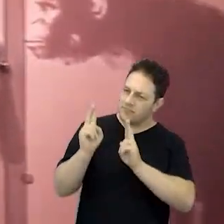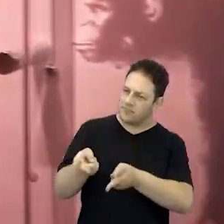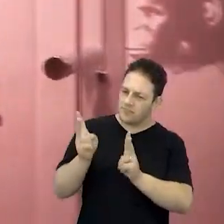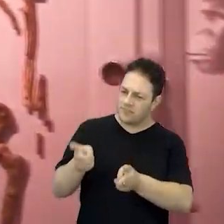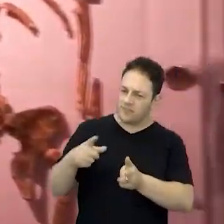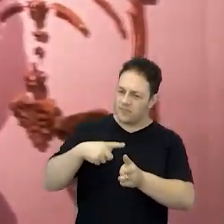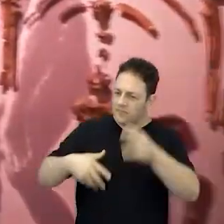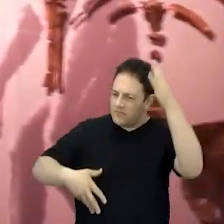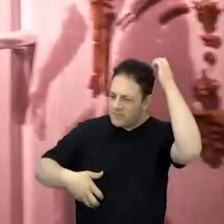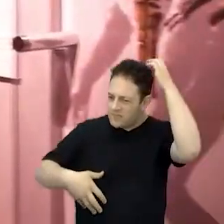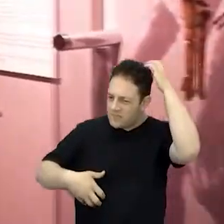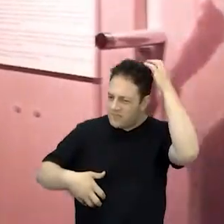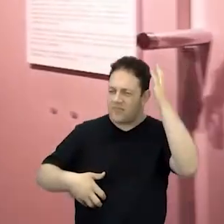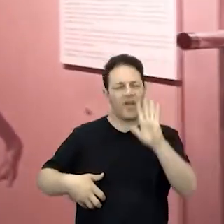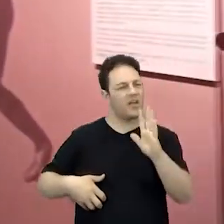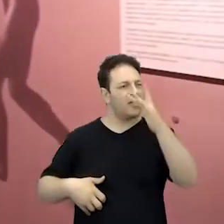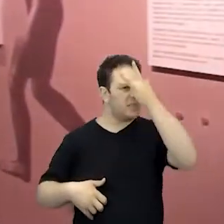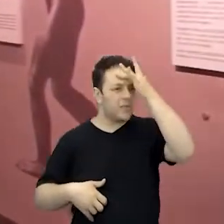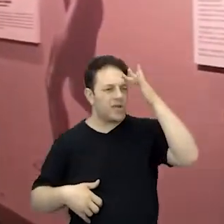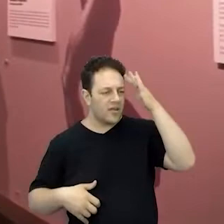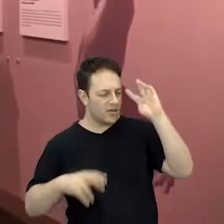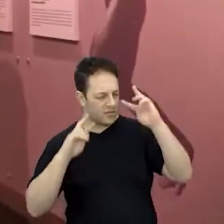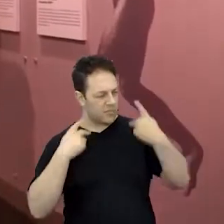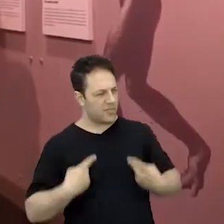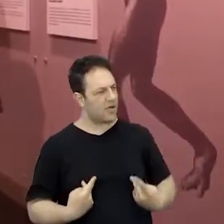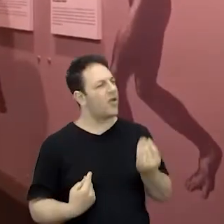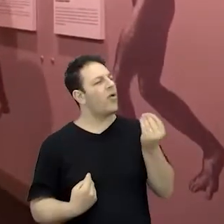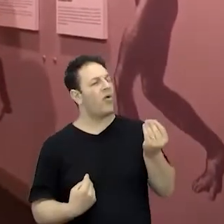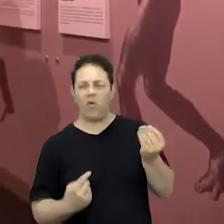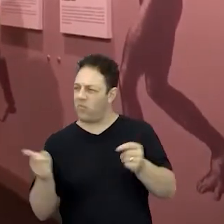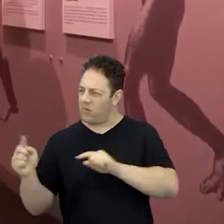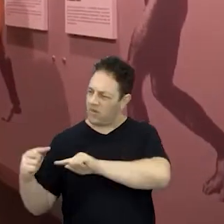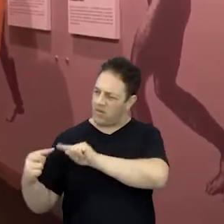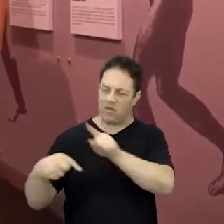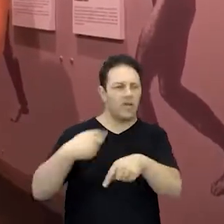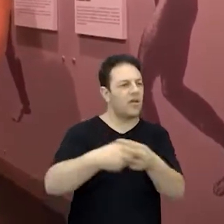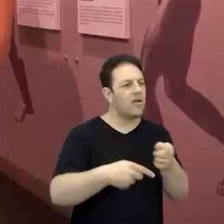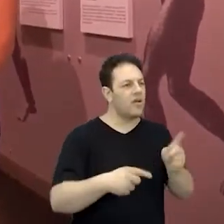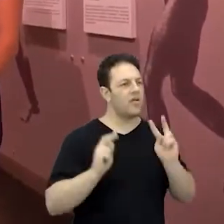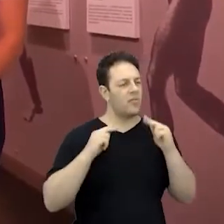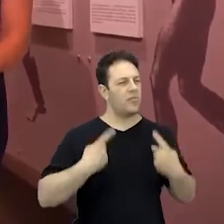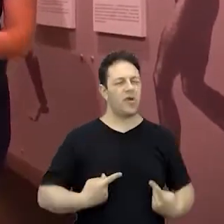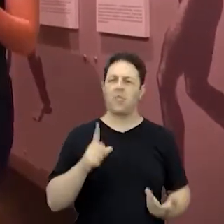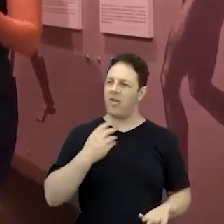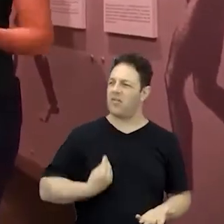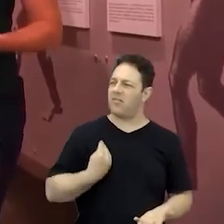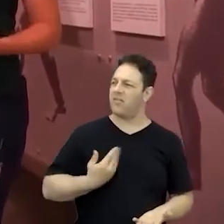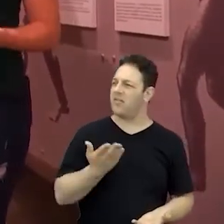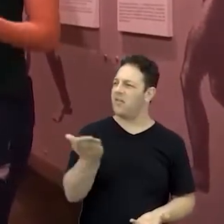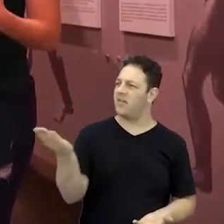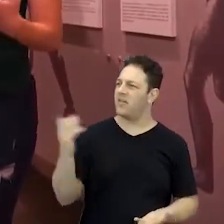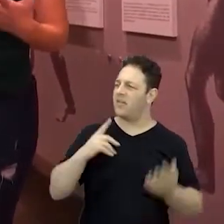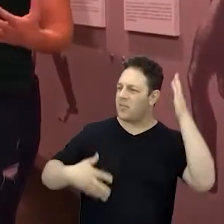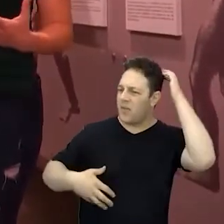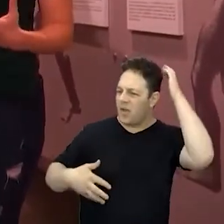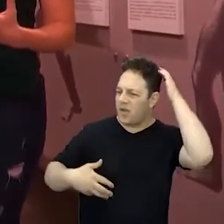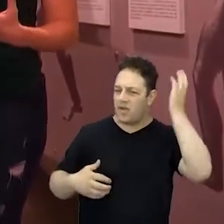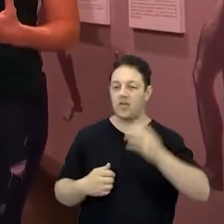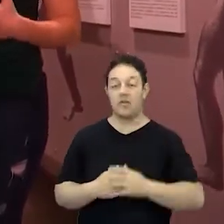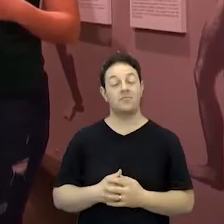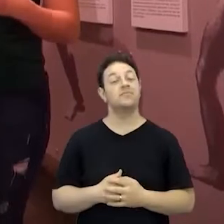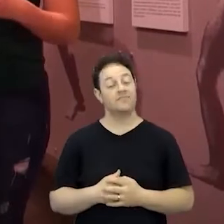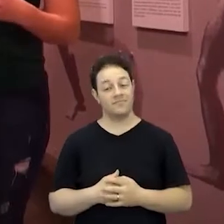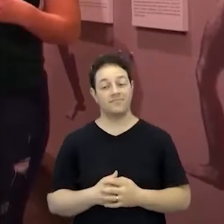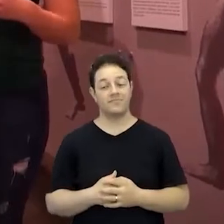macaco como que os seres humanos surgiram dos e ainda existe macaco né isso muitas pessoas que acabam confundindo